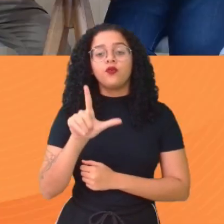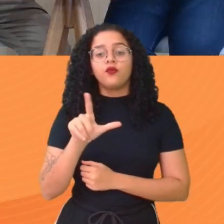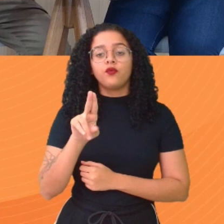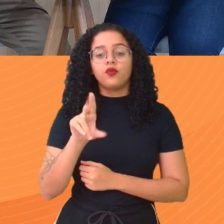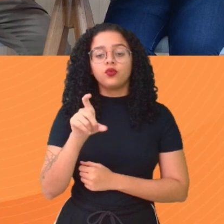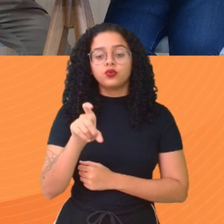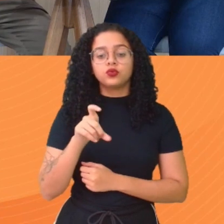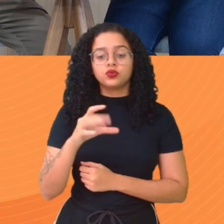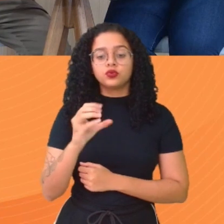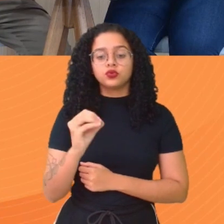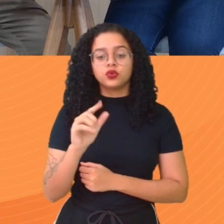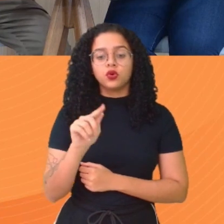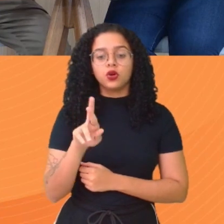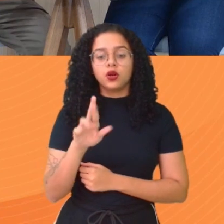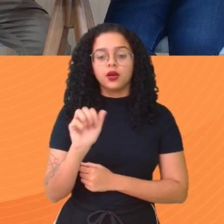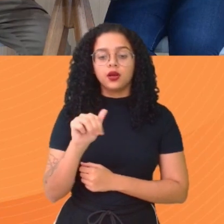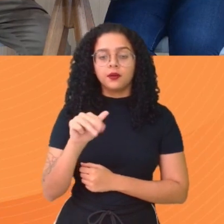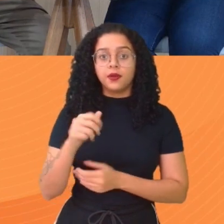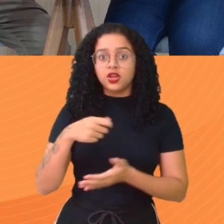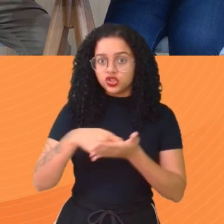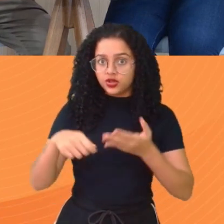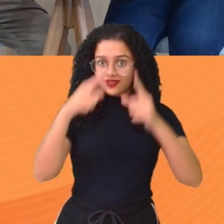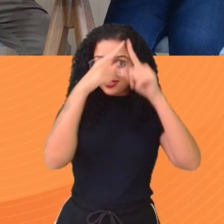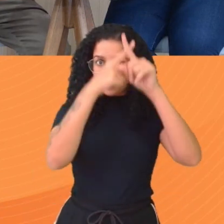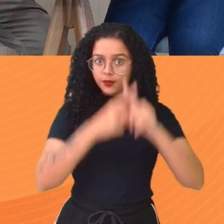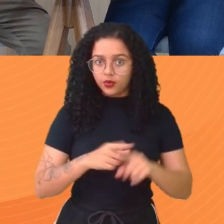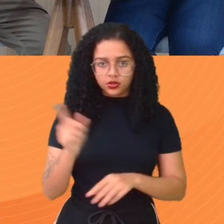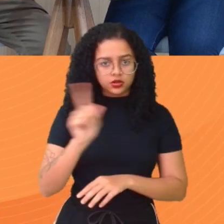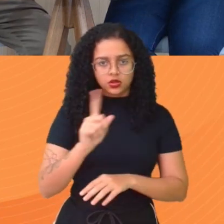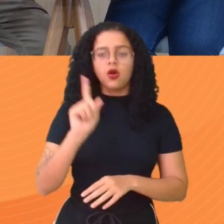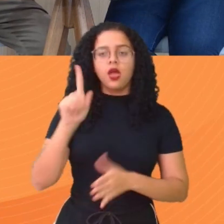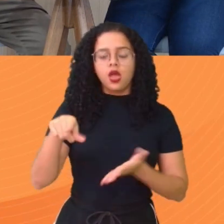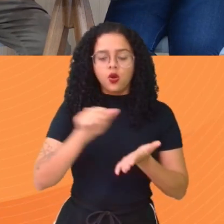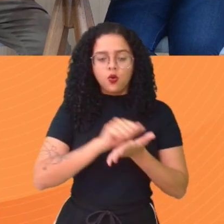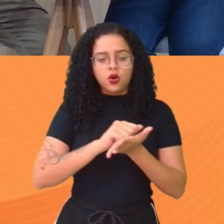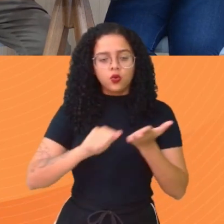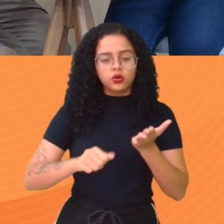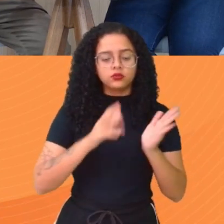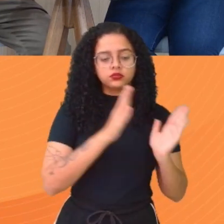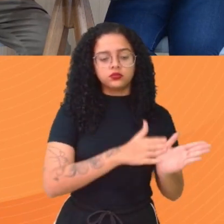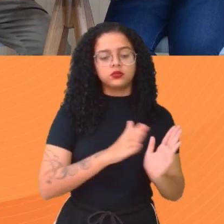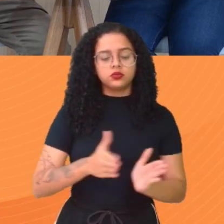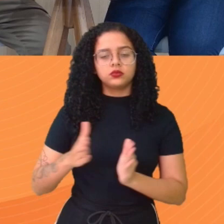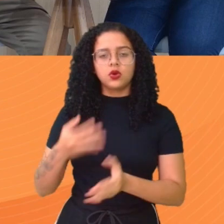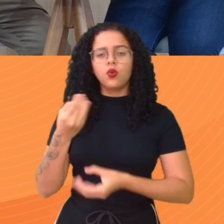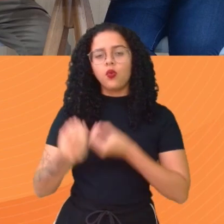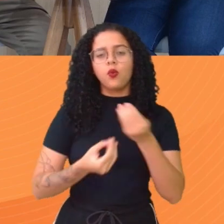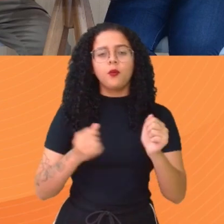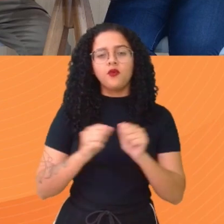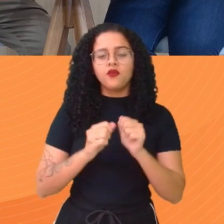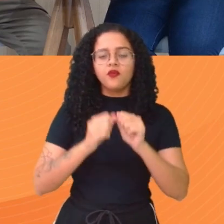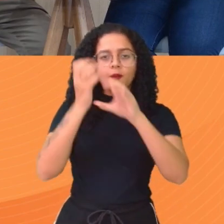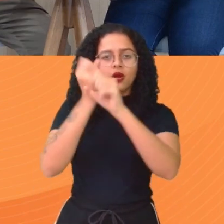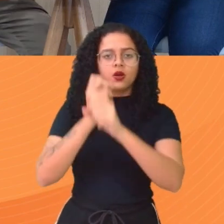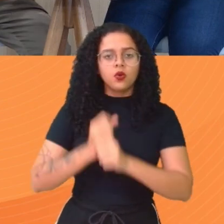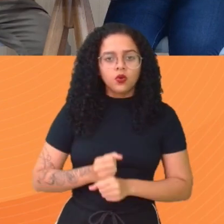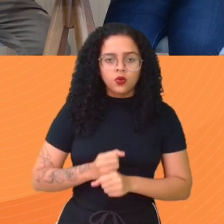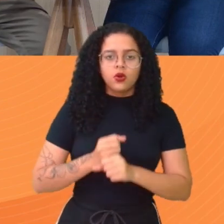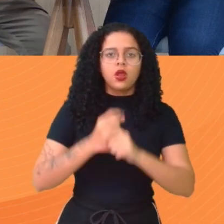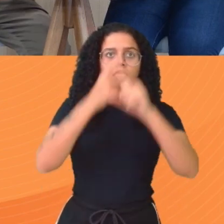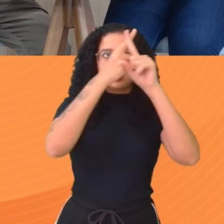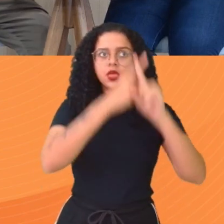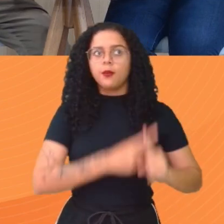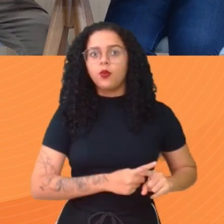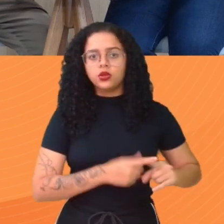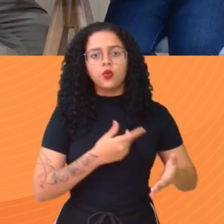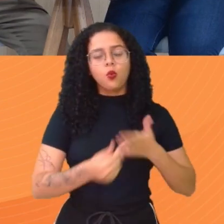escrever a tabuada de um número, não. É para escrever um algoritmo, um passo a passo, como é que a gente faz para calcular a tabuada de qualquer